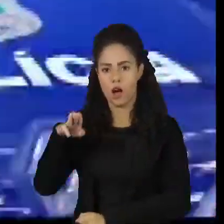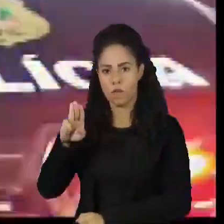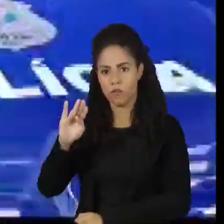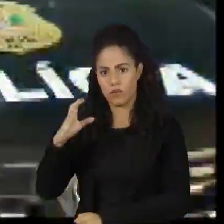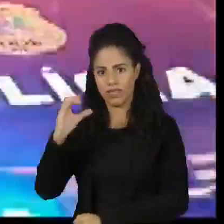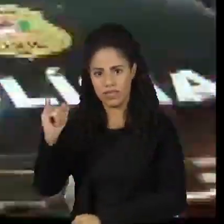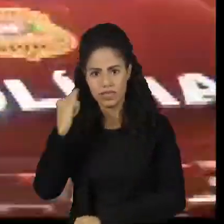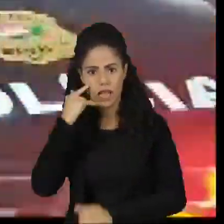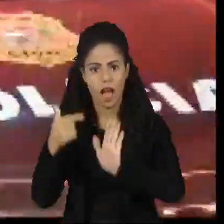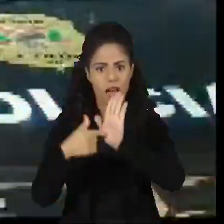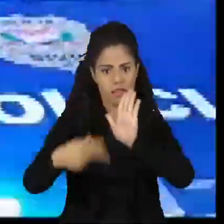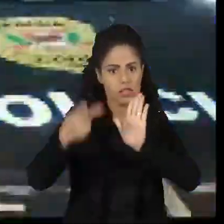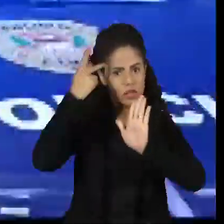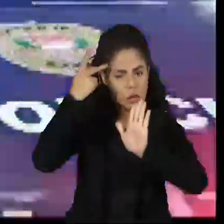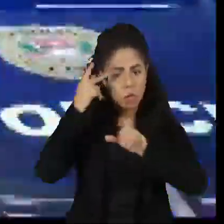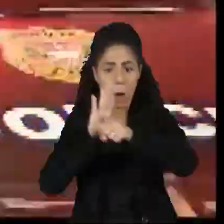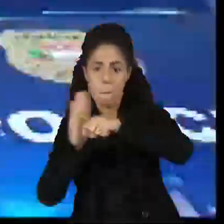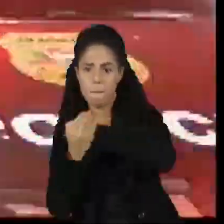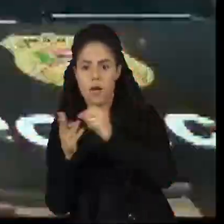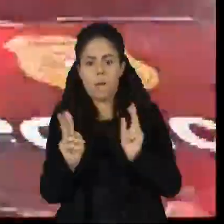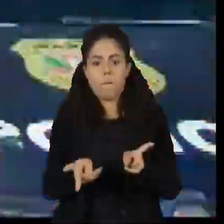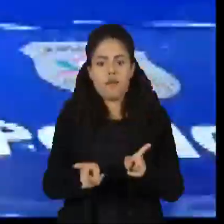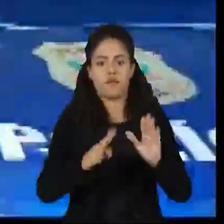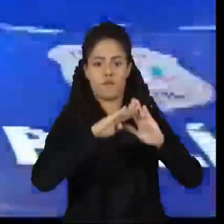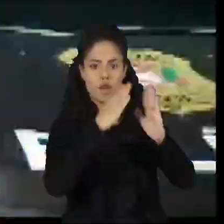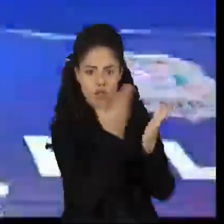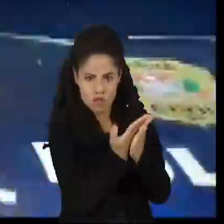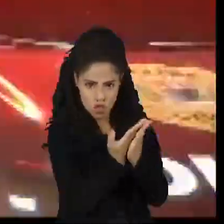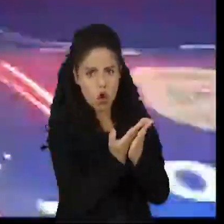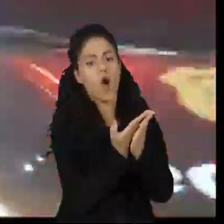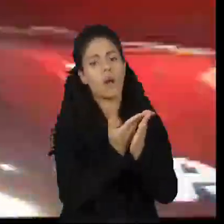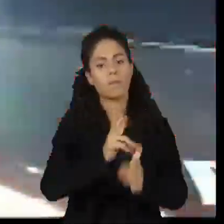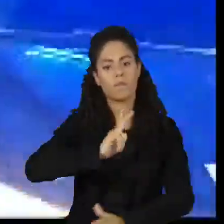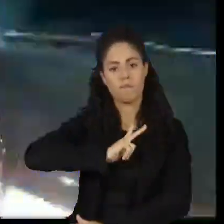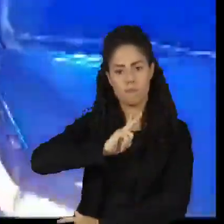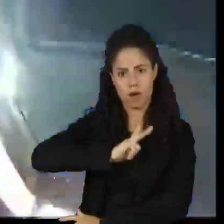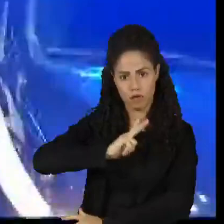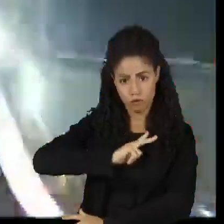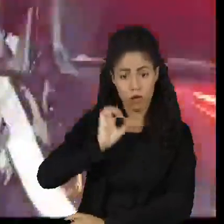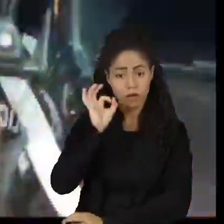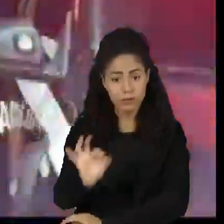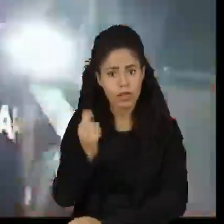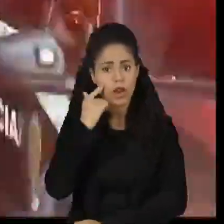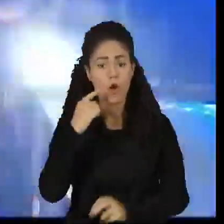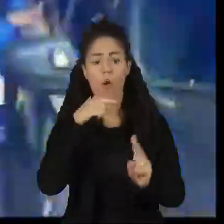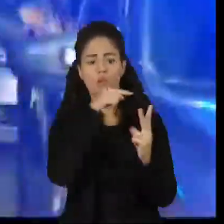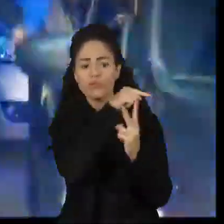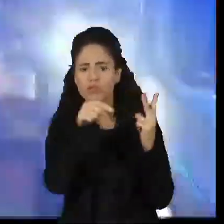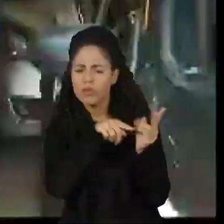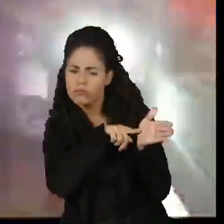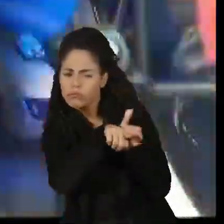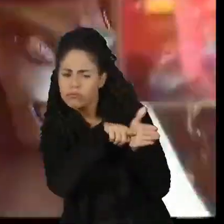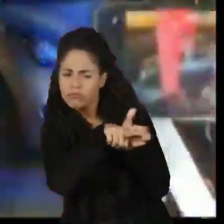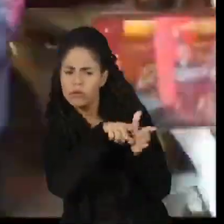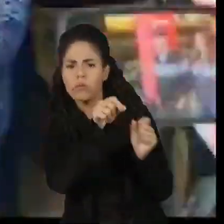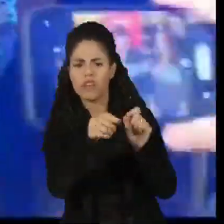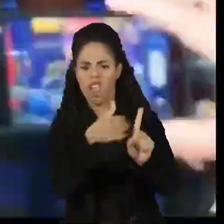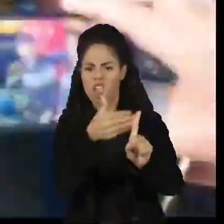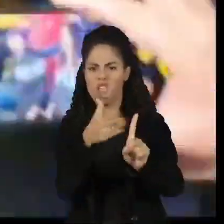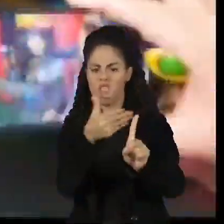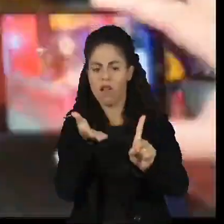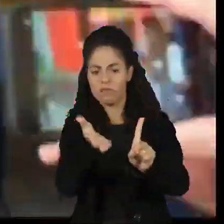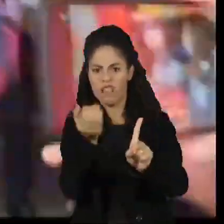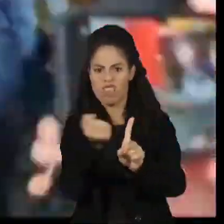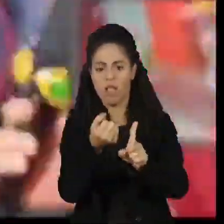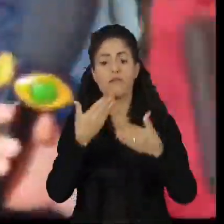de São Paulo no mesmo bairro em que fica a escola particular Pequiá os dois são investigados por maus tratos e